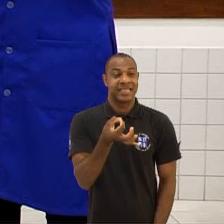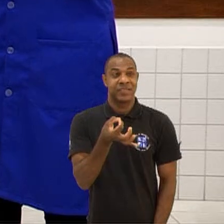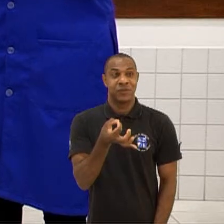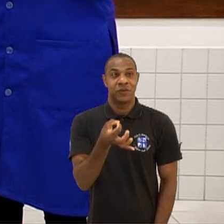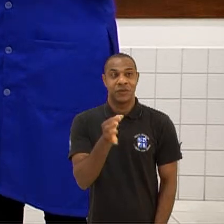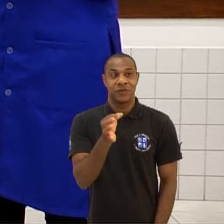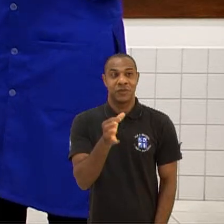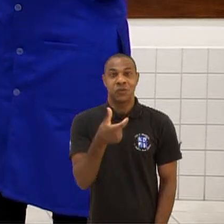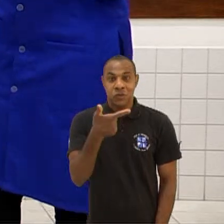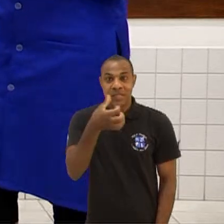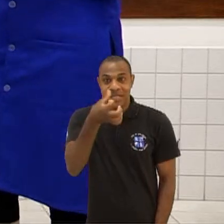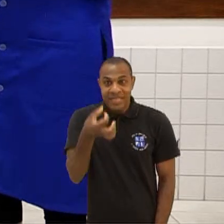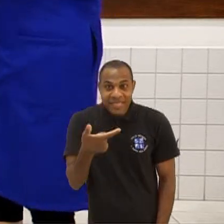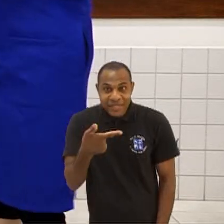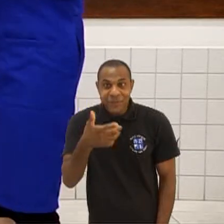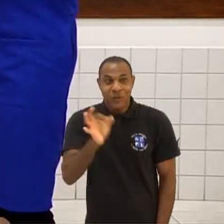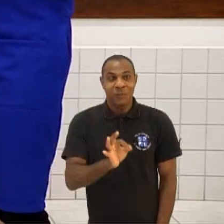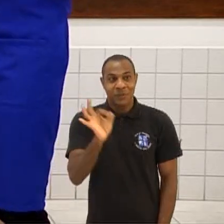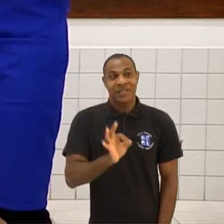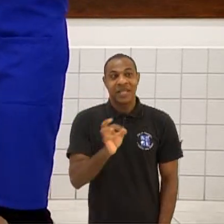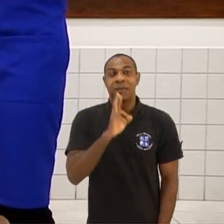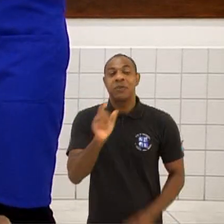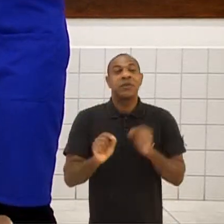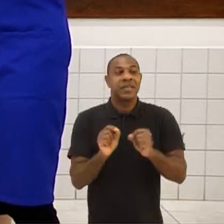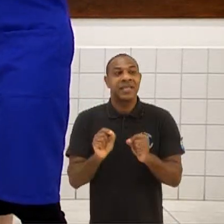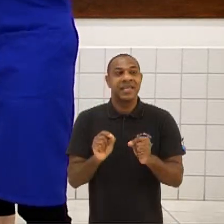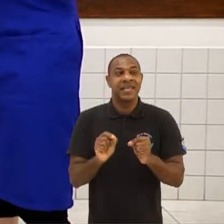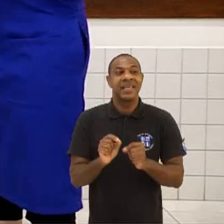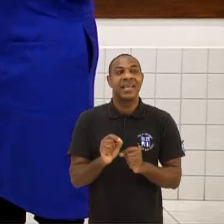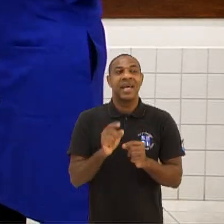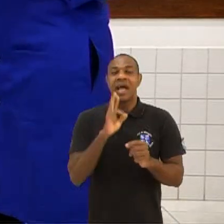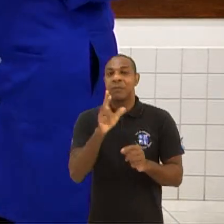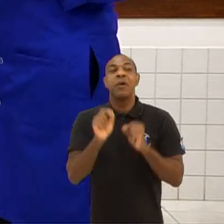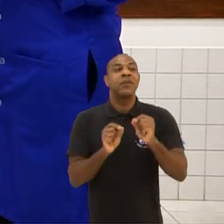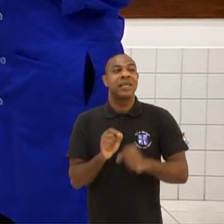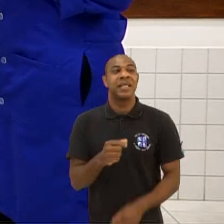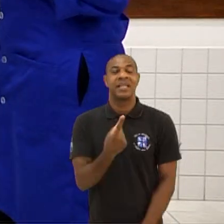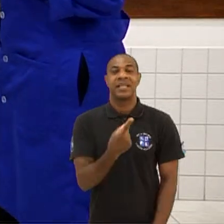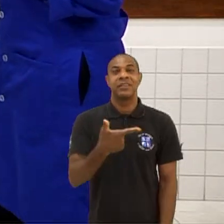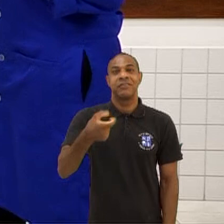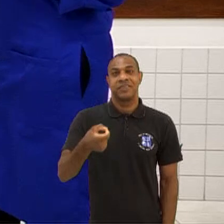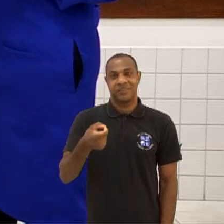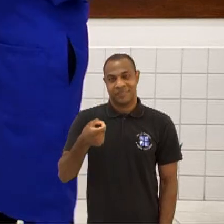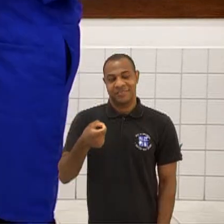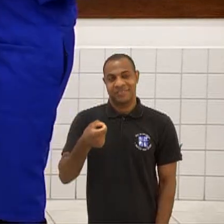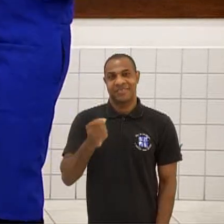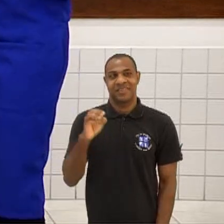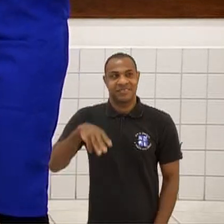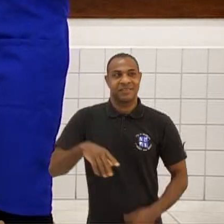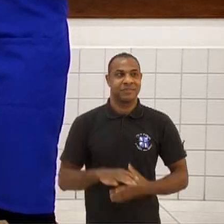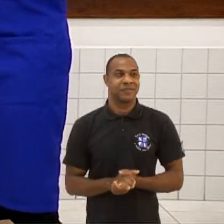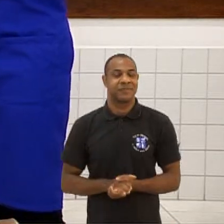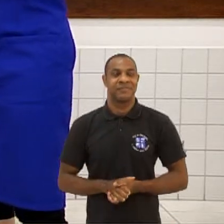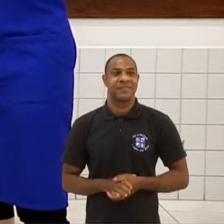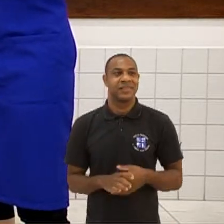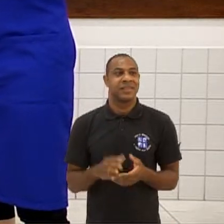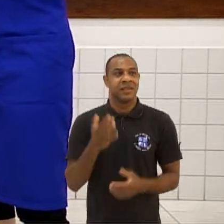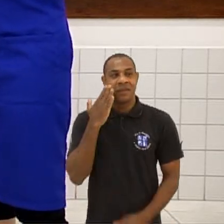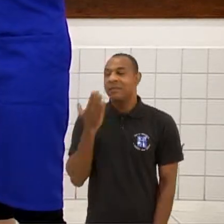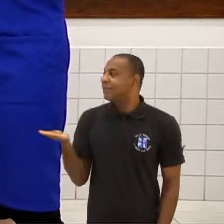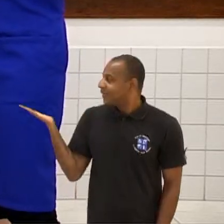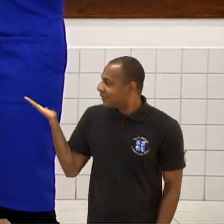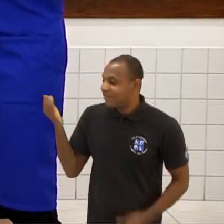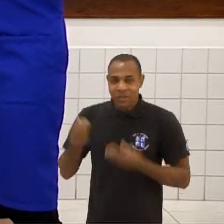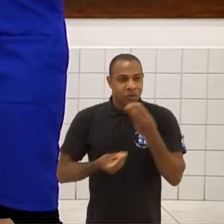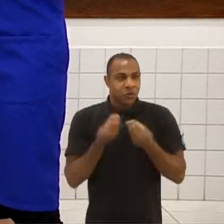62% responderam que é igual a 120 centímetros. Vamos ver aí. Exatamente, nós vemos aqui que é